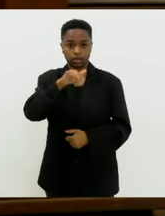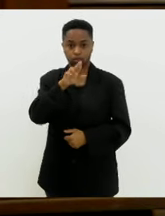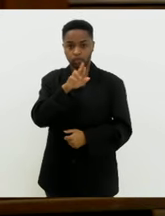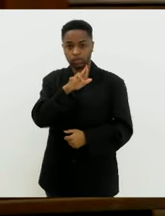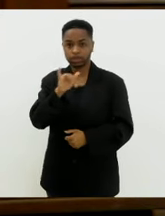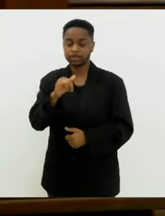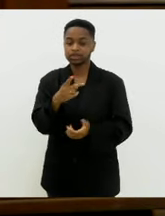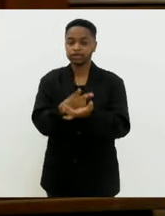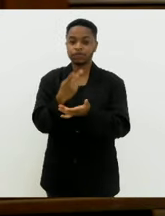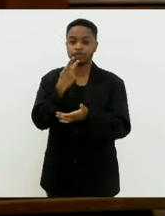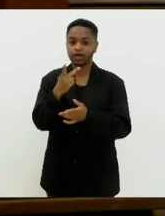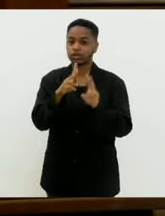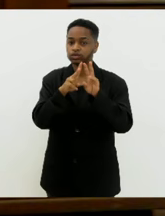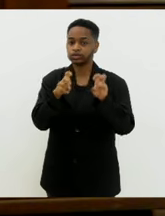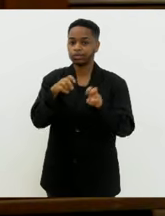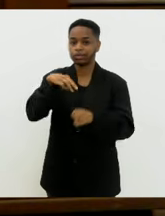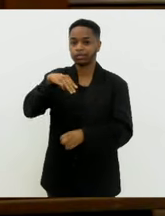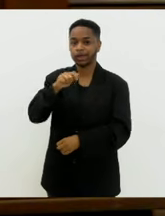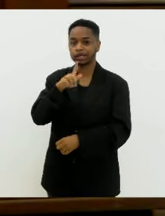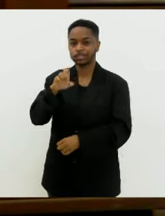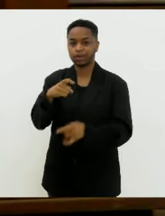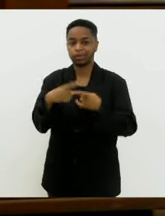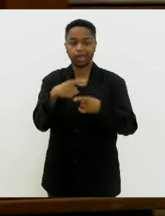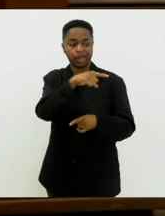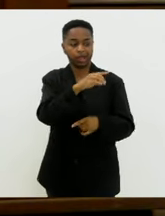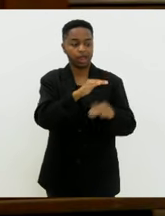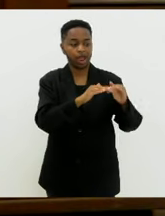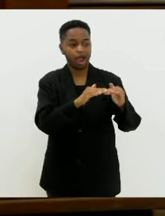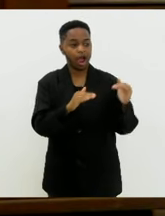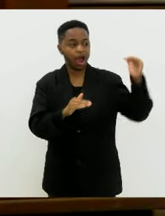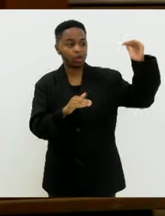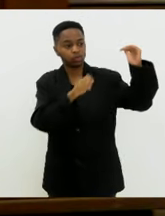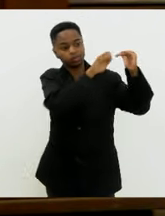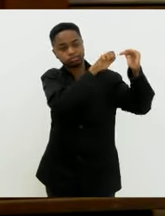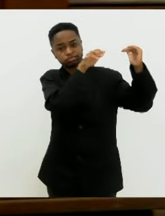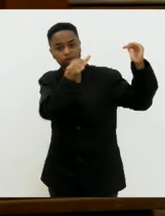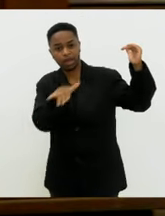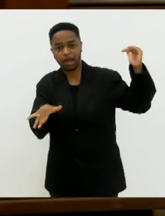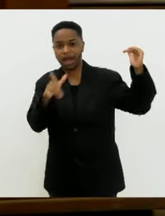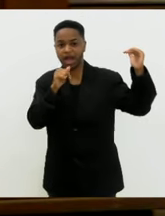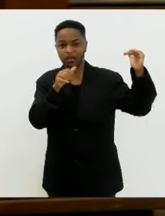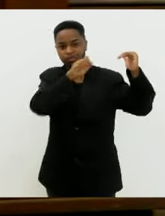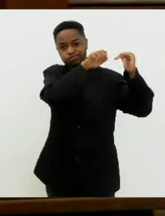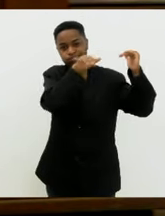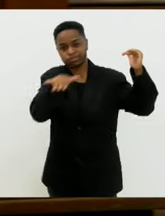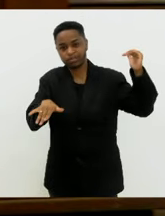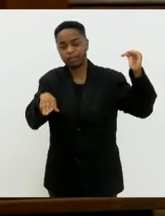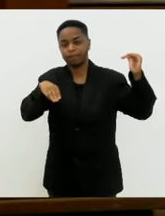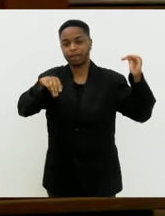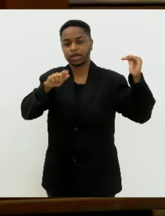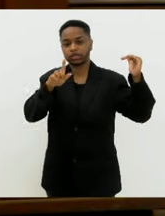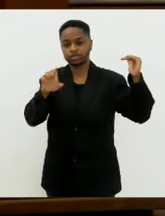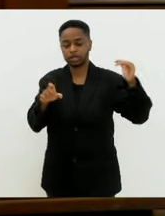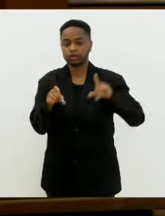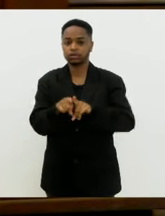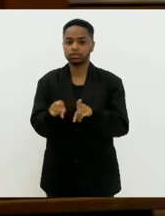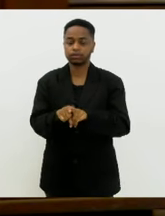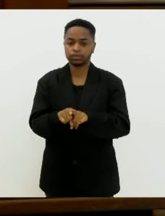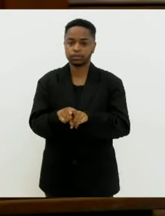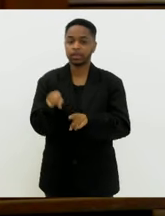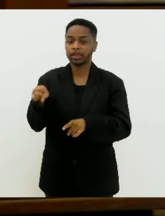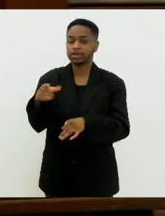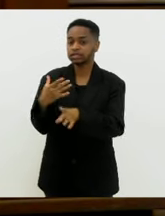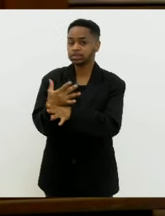falar em Magé, porque ele está lá no alto, derramando as águas em Magé. E um município que precisa